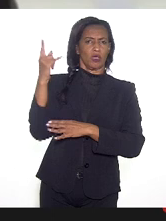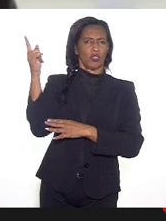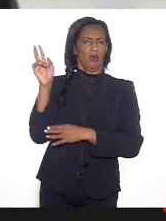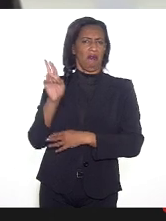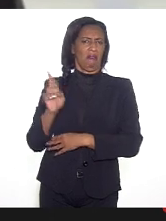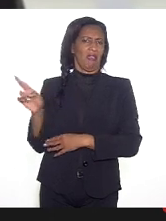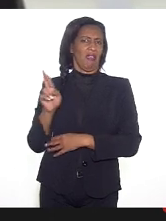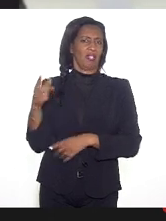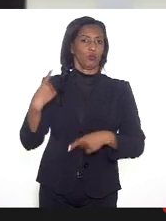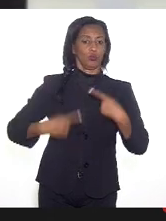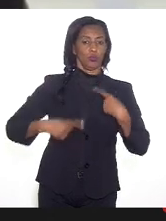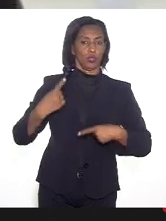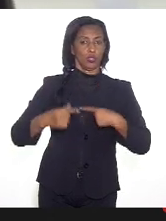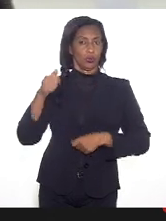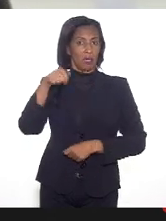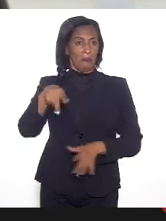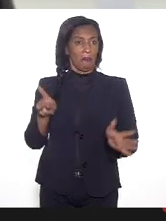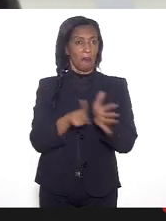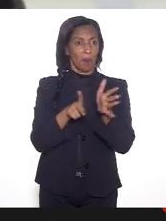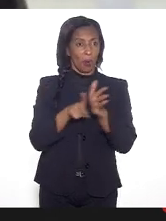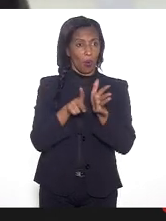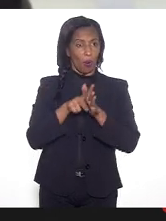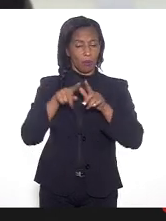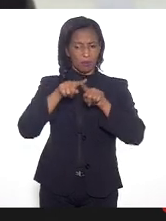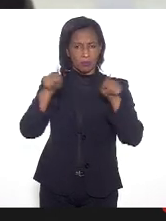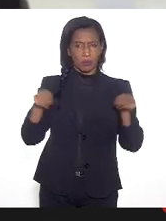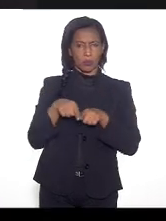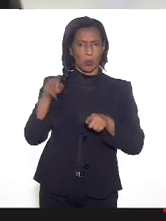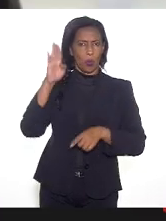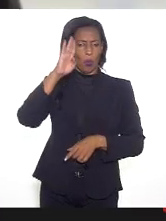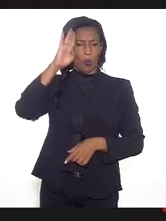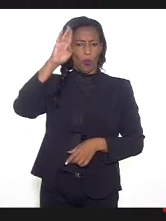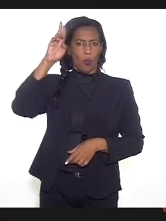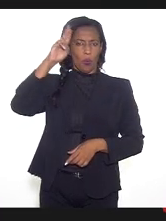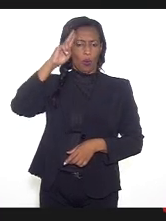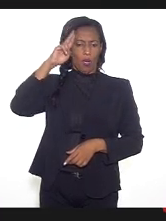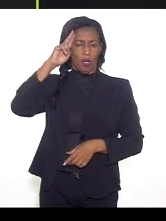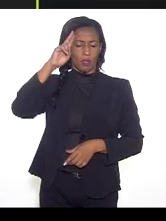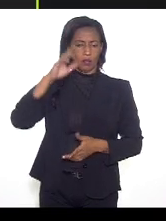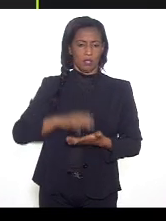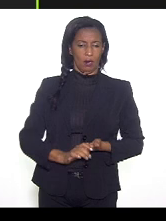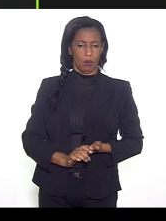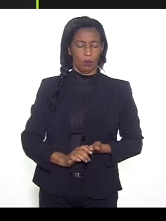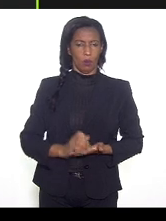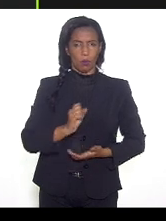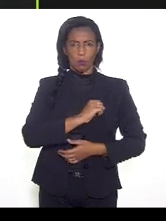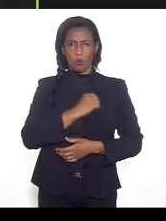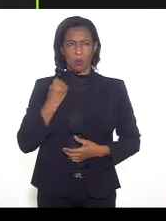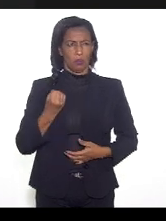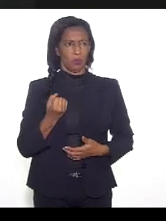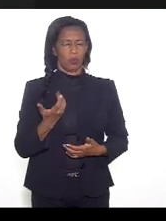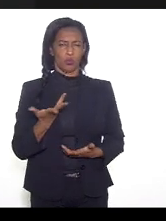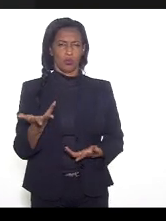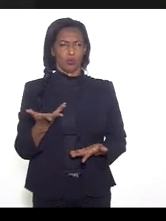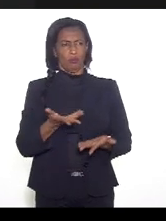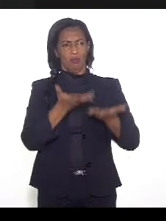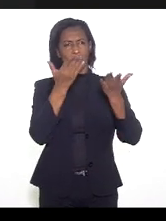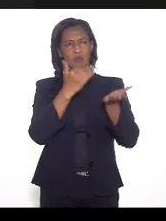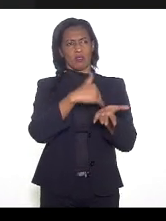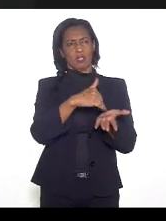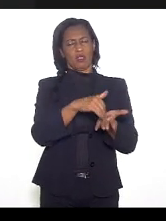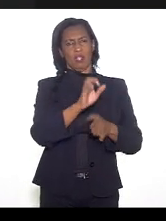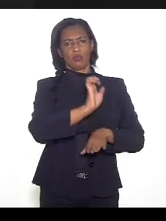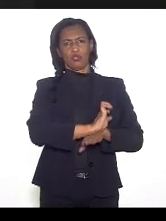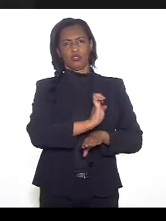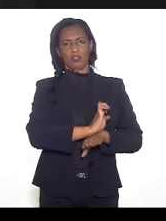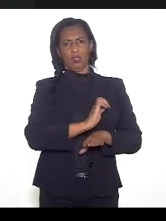que discutir a vida da própria corporação e de milhares de pessoas. Aqui o meu repúdio ao comportamento do secretário de